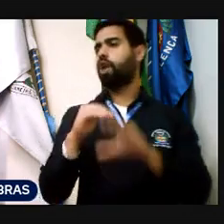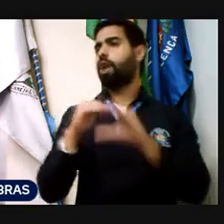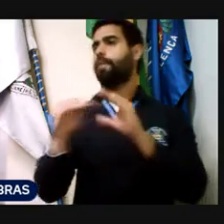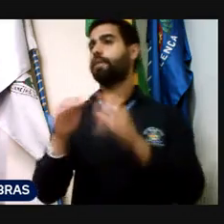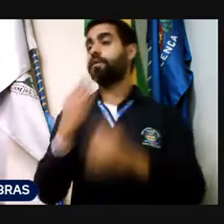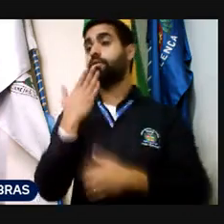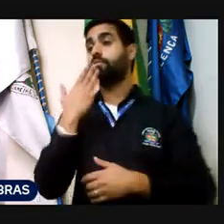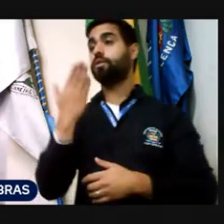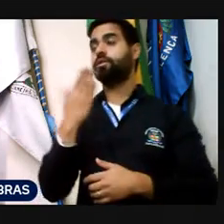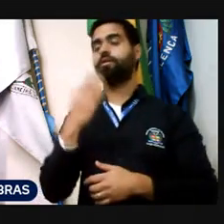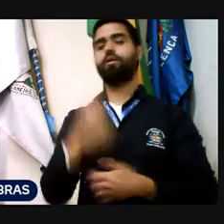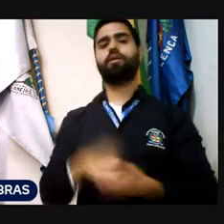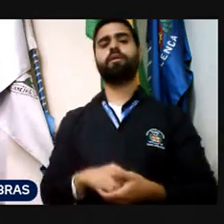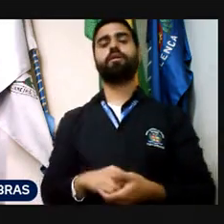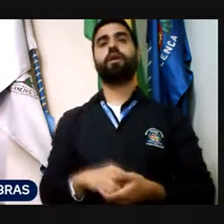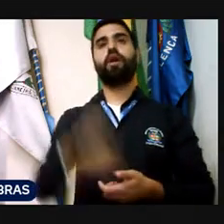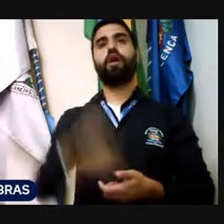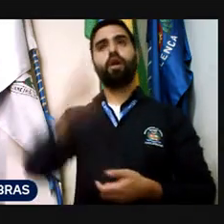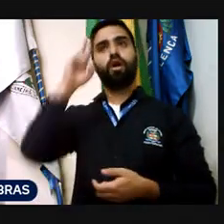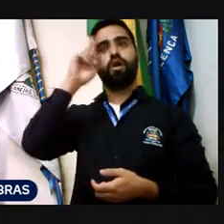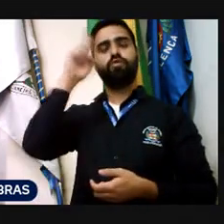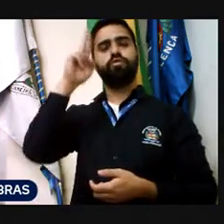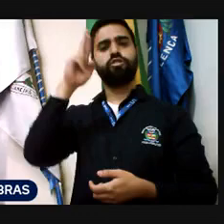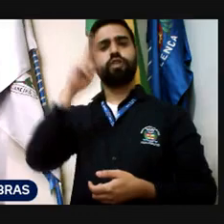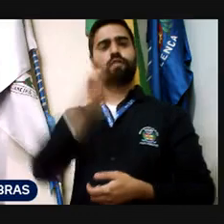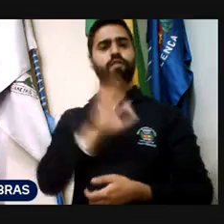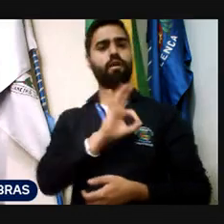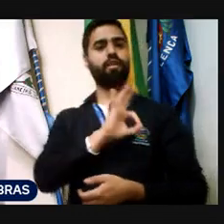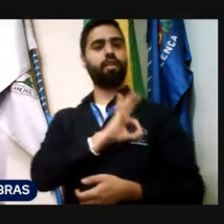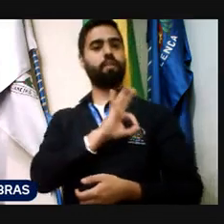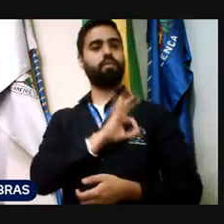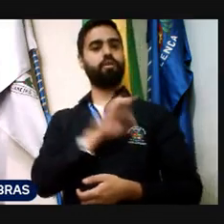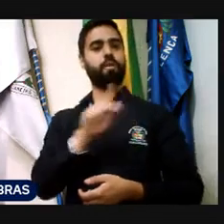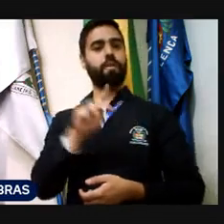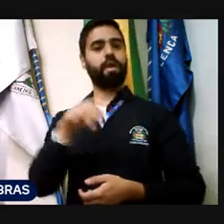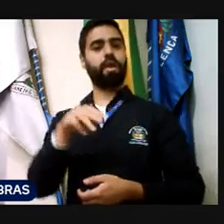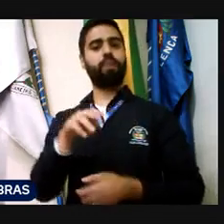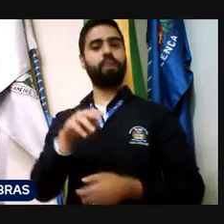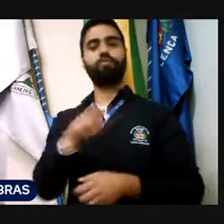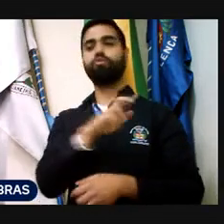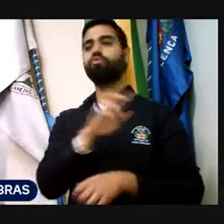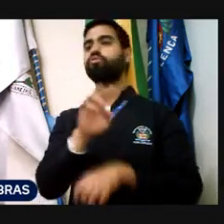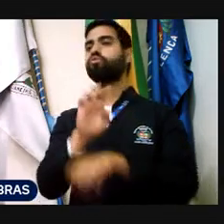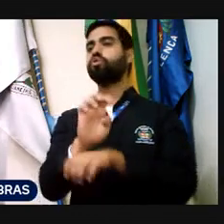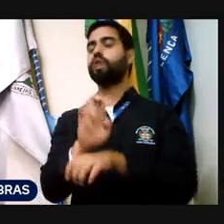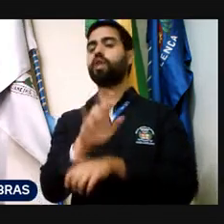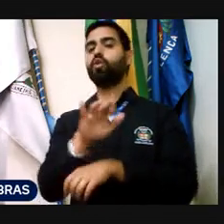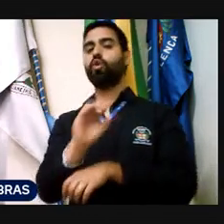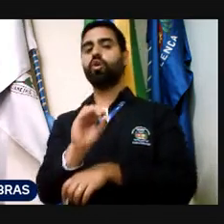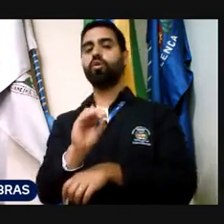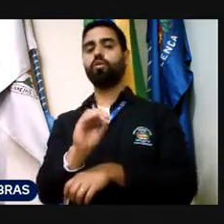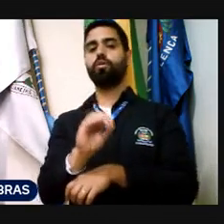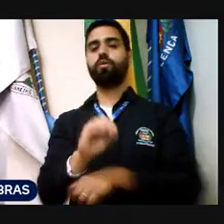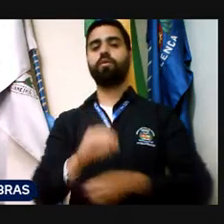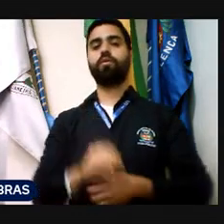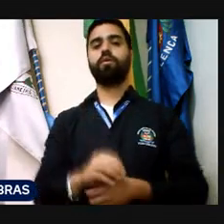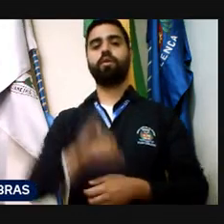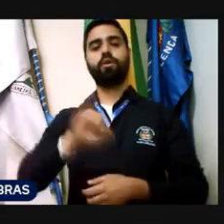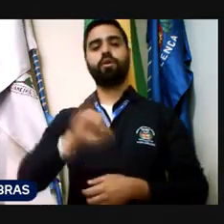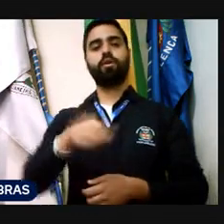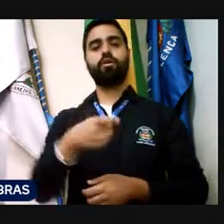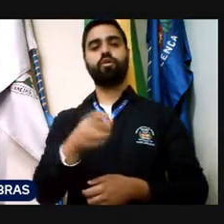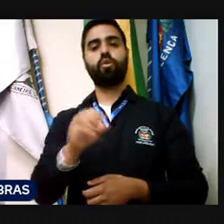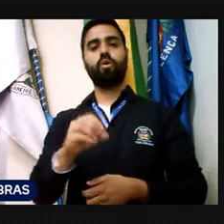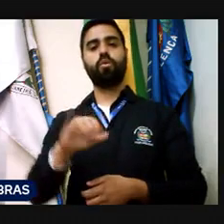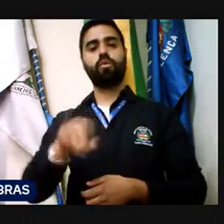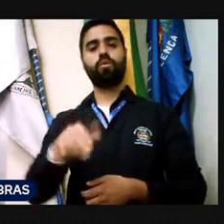presente requerimento ao comandante do 10º Batalhão de Polícia Militar do Estado do Rio de Janeiro, Coronel PM João Jacques Soares